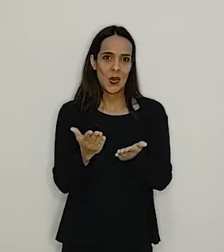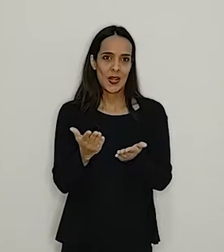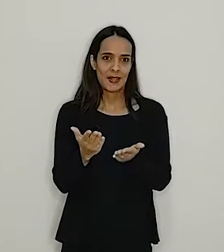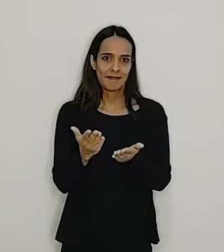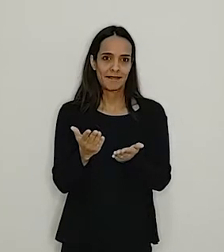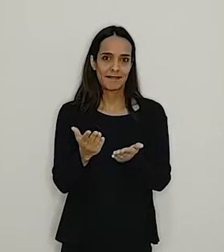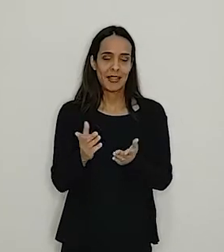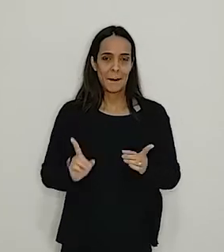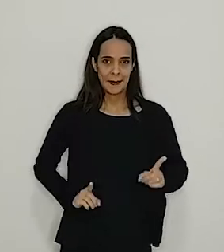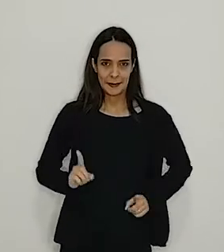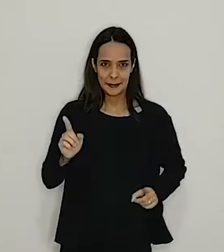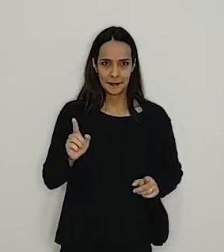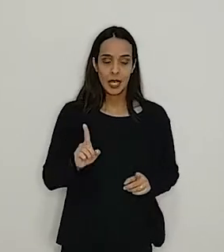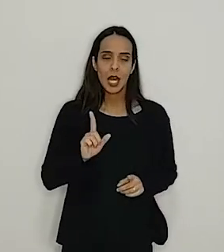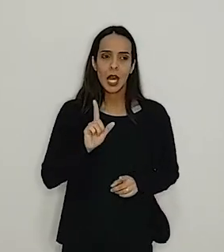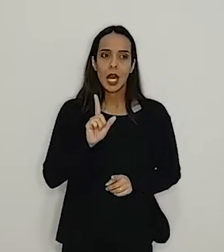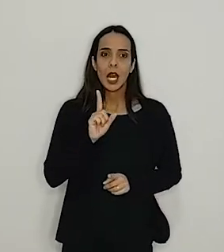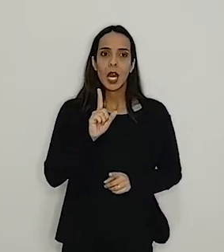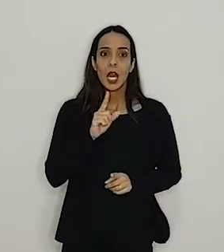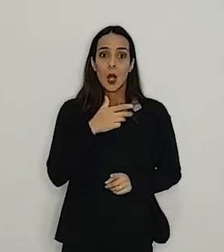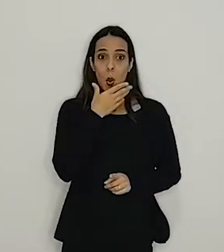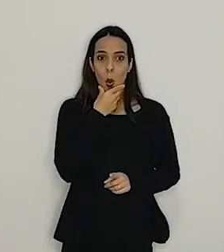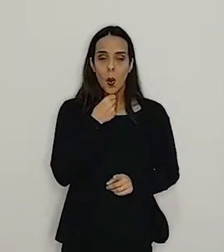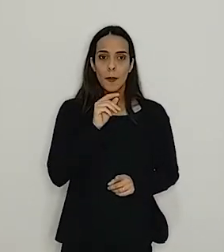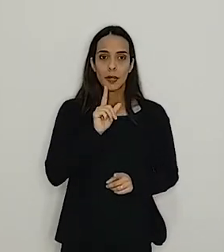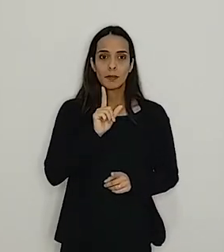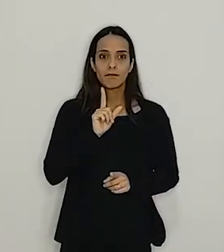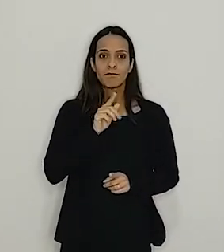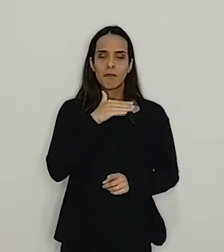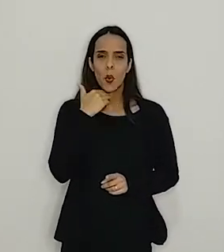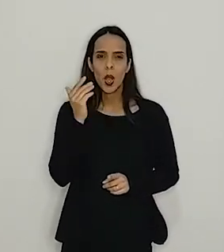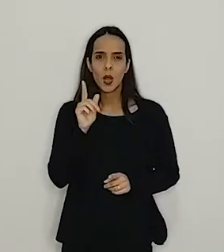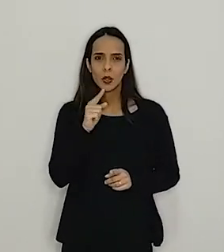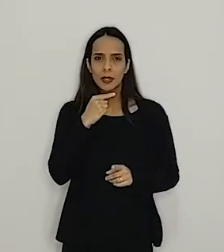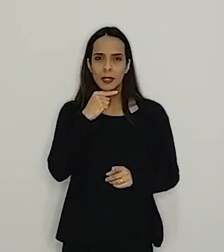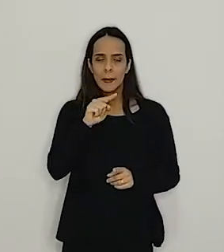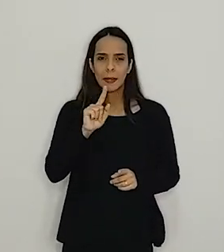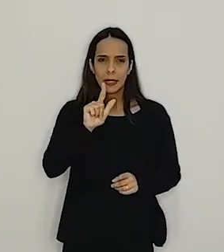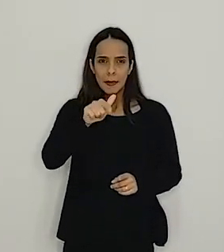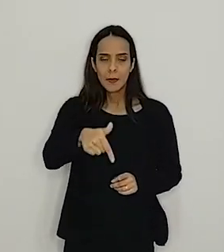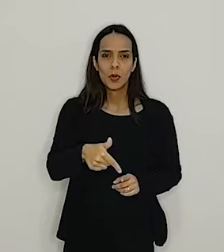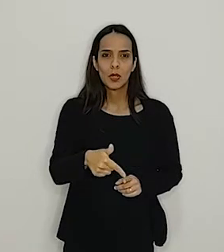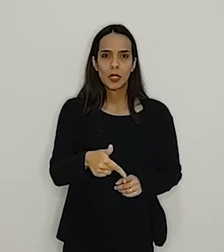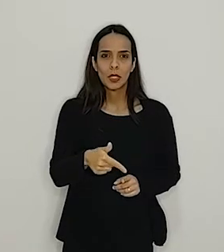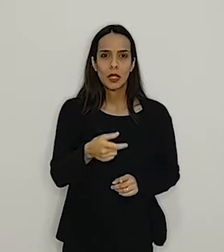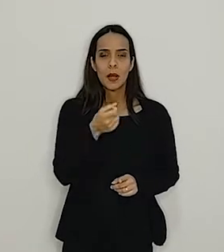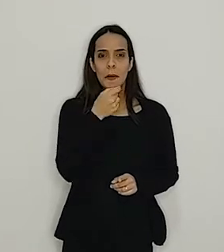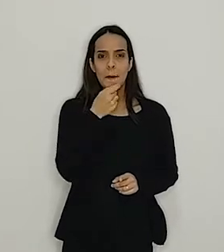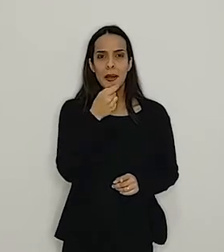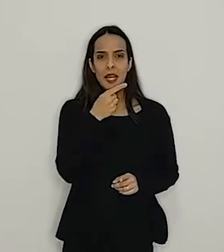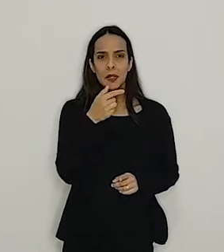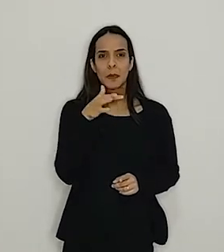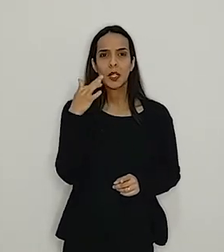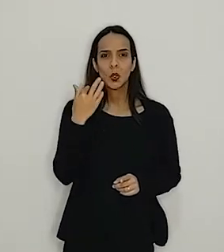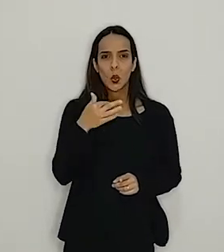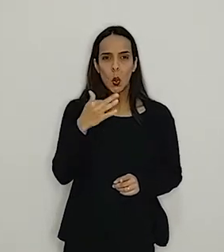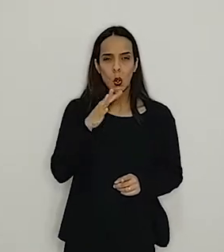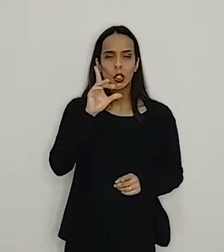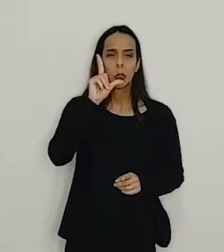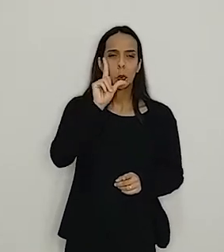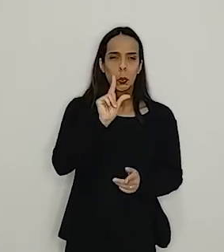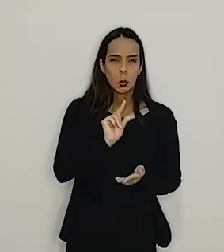esse paciente pôde falecer algumas semanas depois, com uma quantidade de opioide, de medicação para dor muito